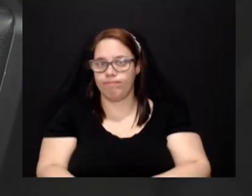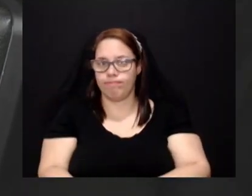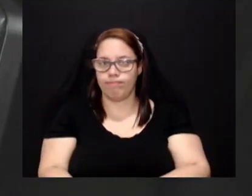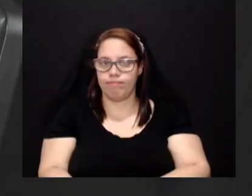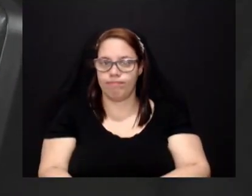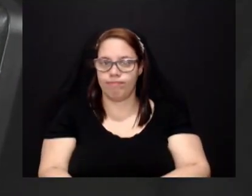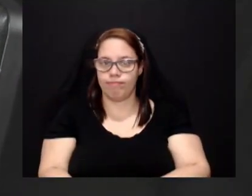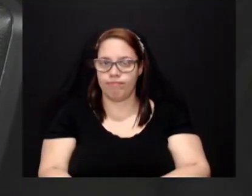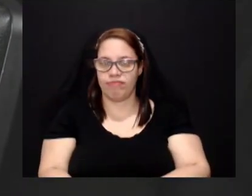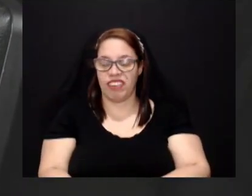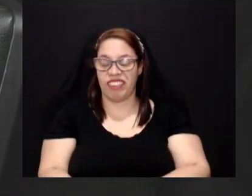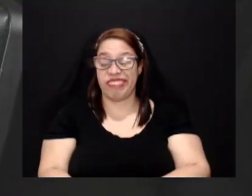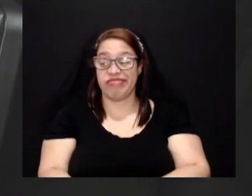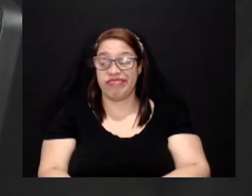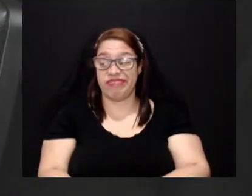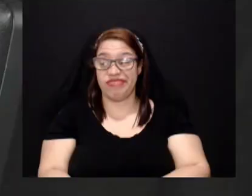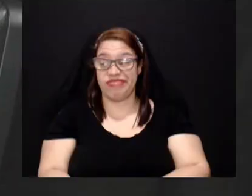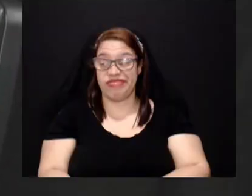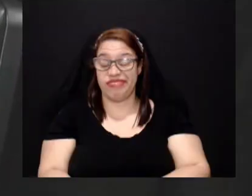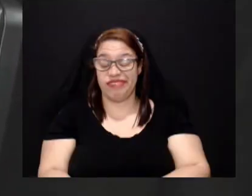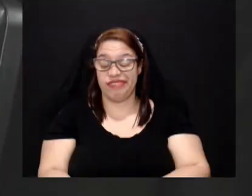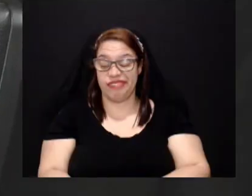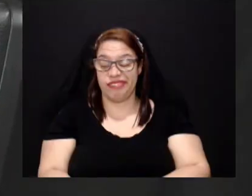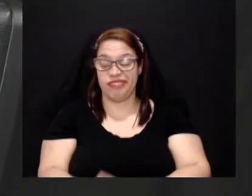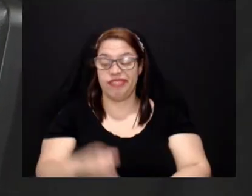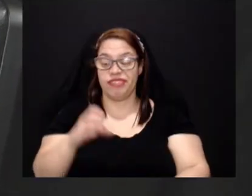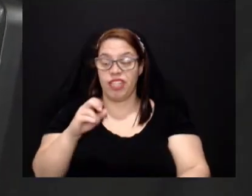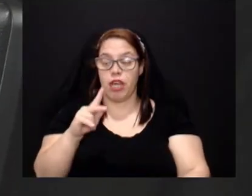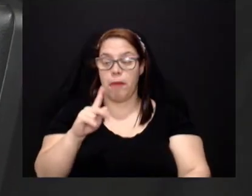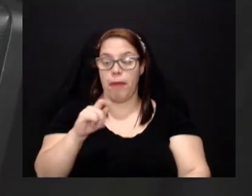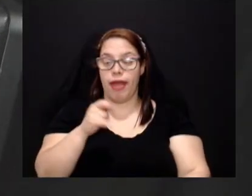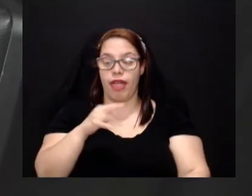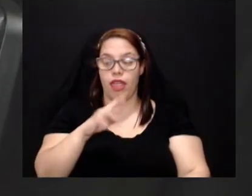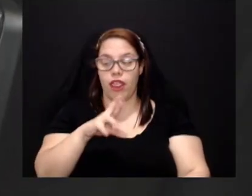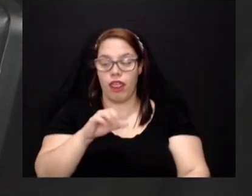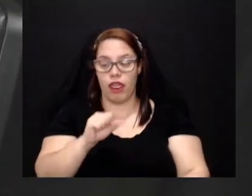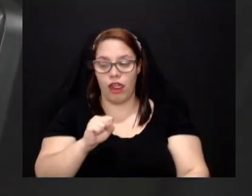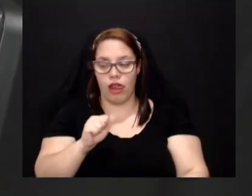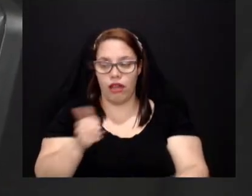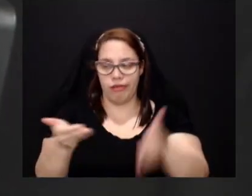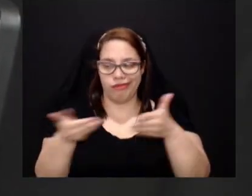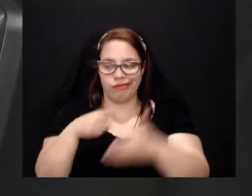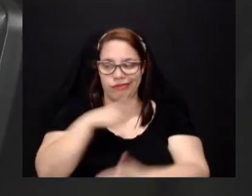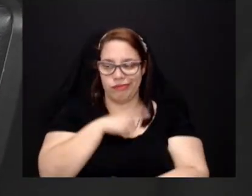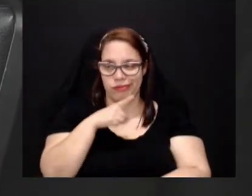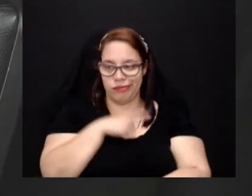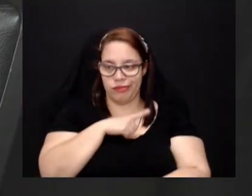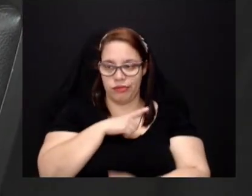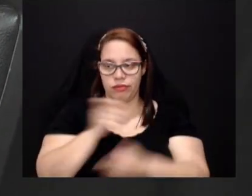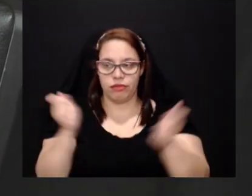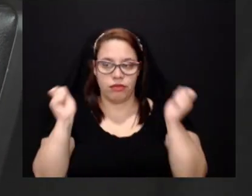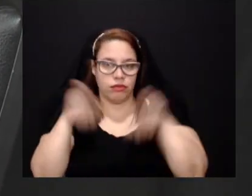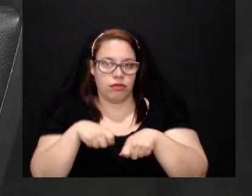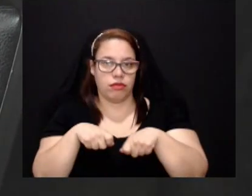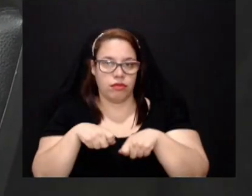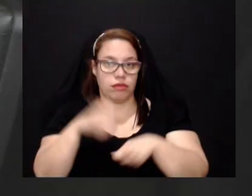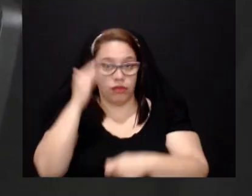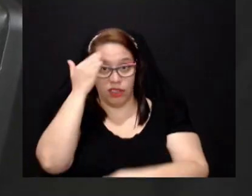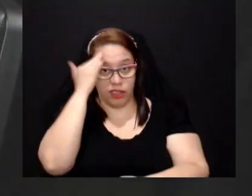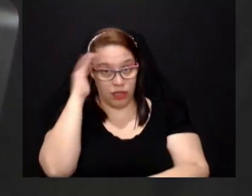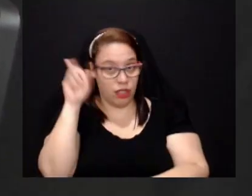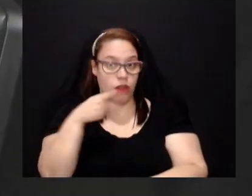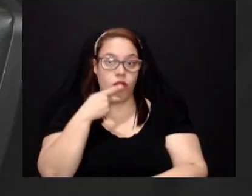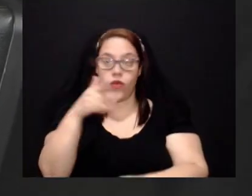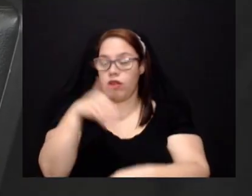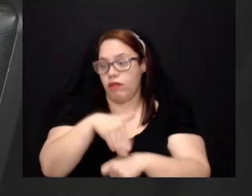Capacitista que a gente já teve no nosso linguajar e que hoje a gente teve possibilidade de entender que aquilo não se fala mais.